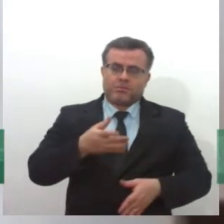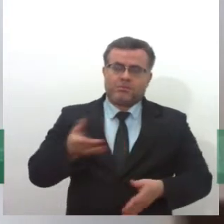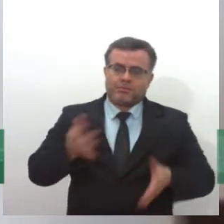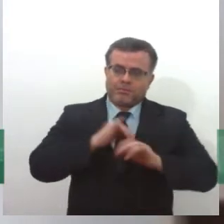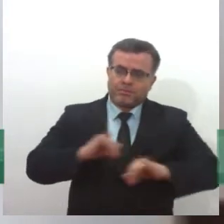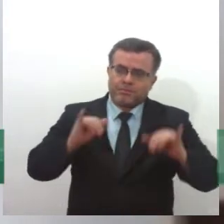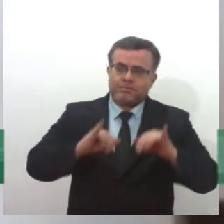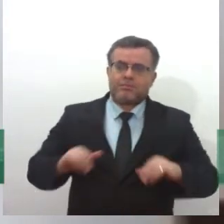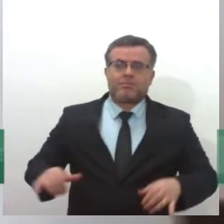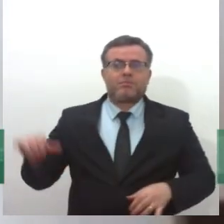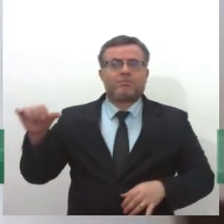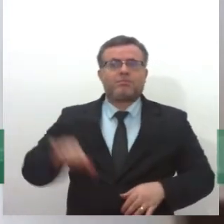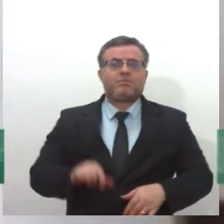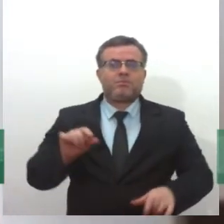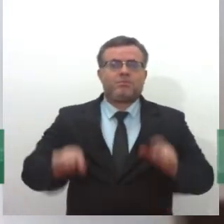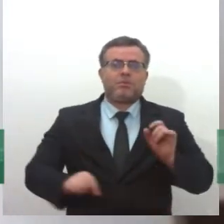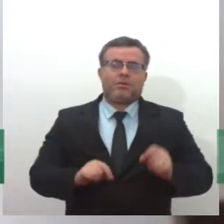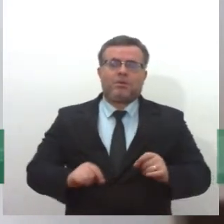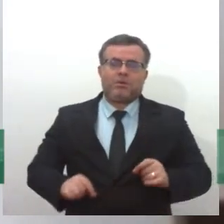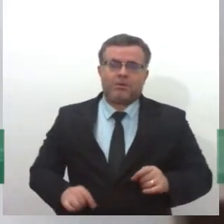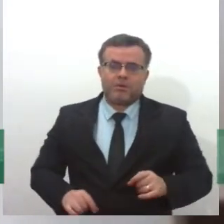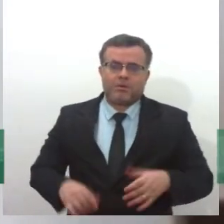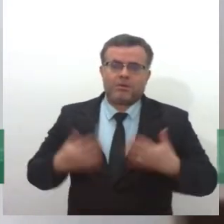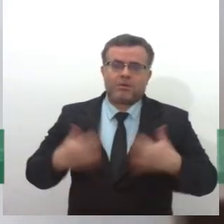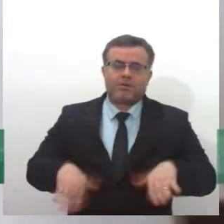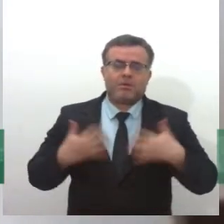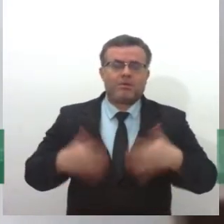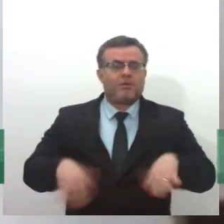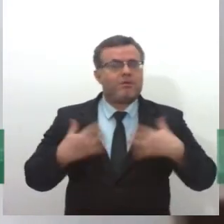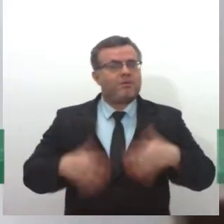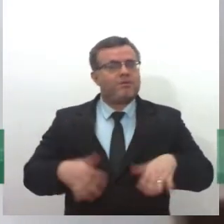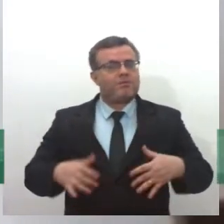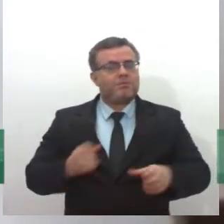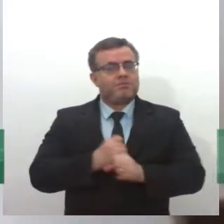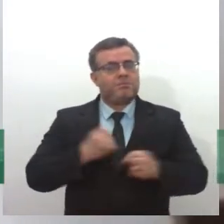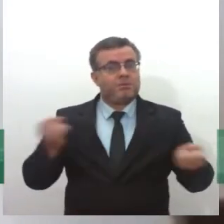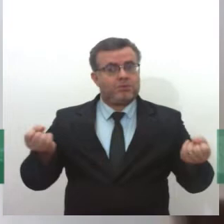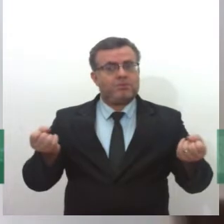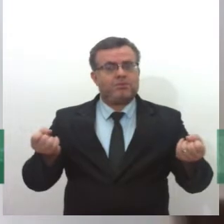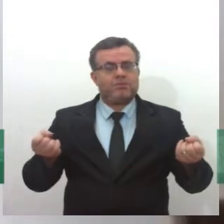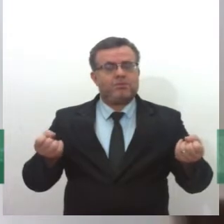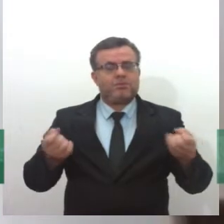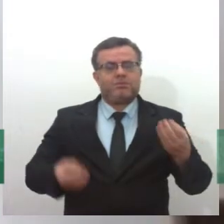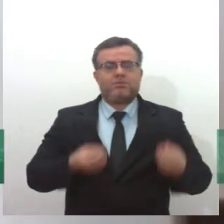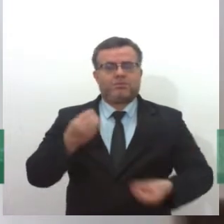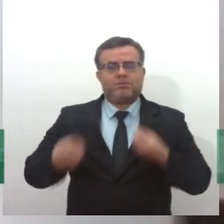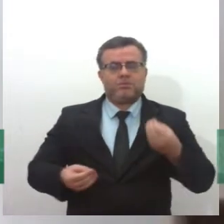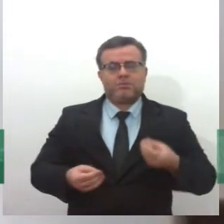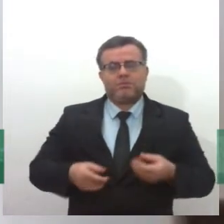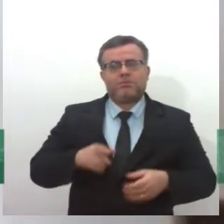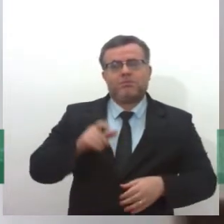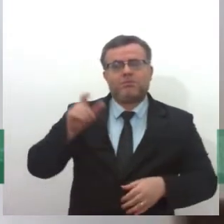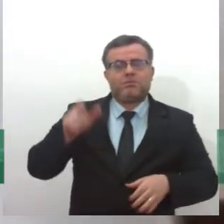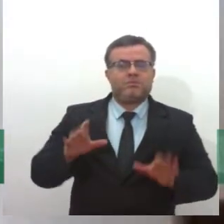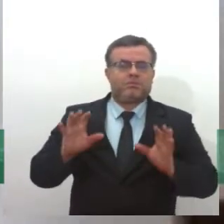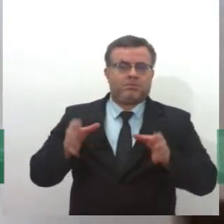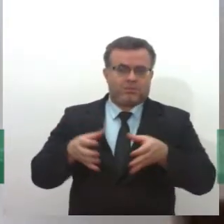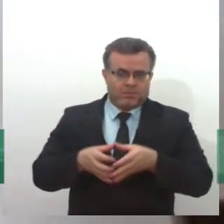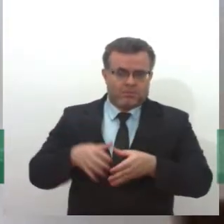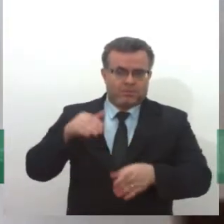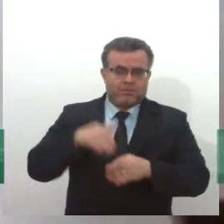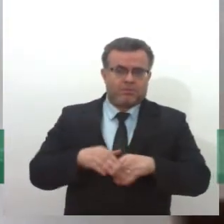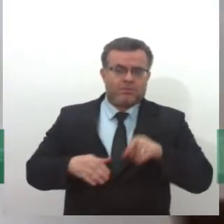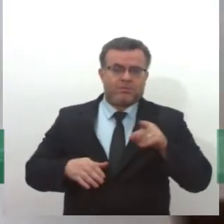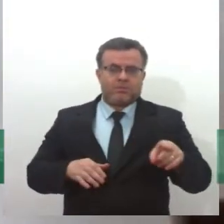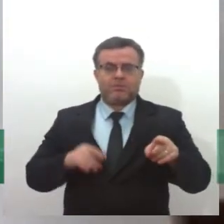E pior, o que é de doer, é a gente ver que, primeira forma como a comissão que foi constituída para votar essa PEC,